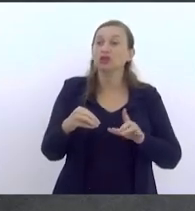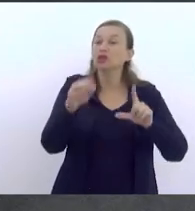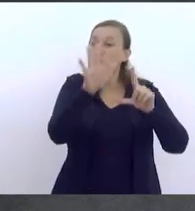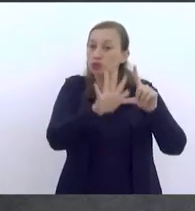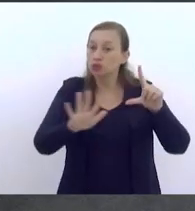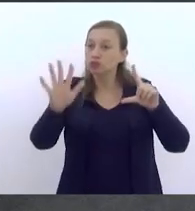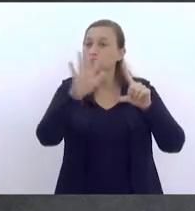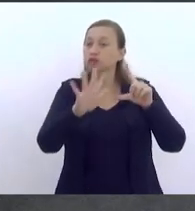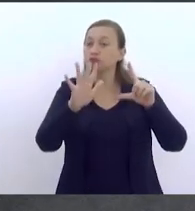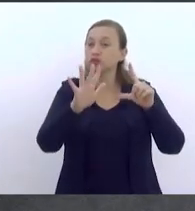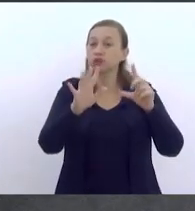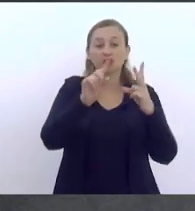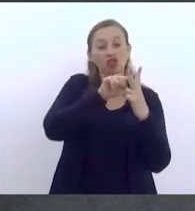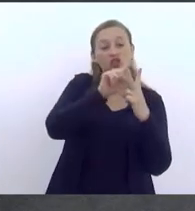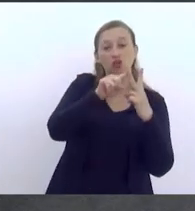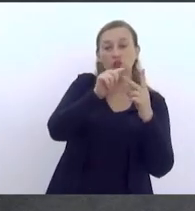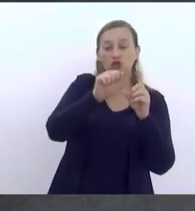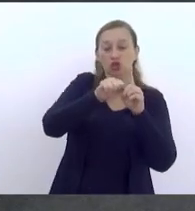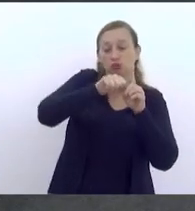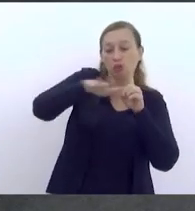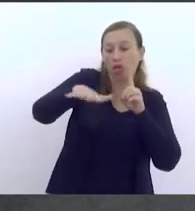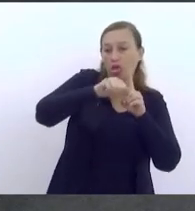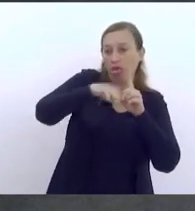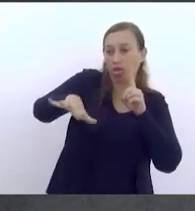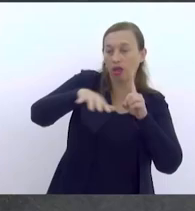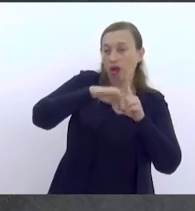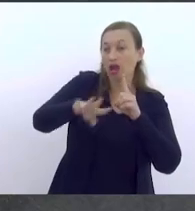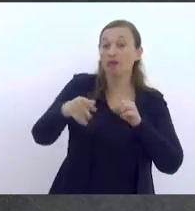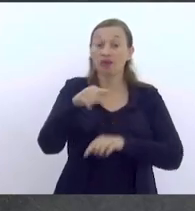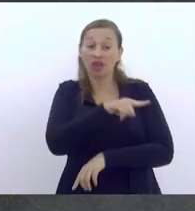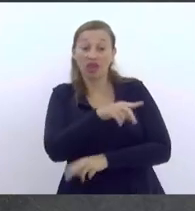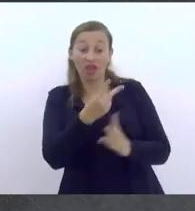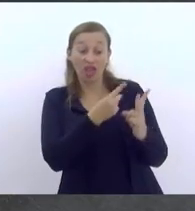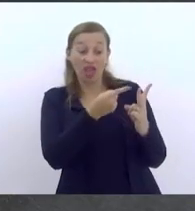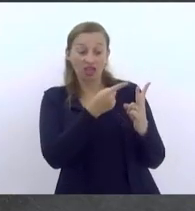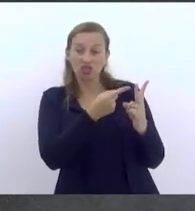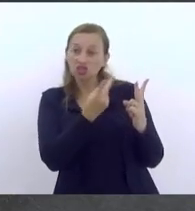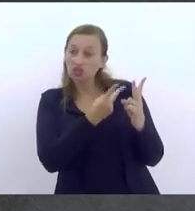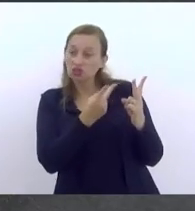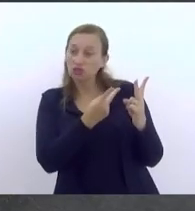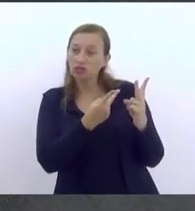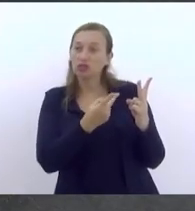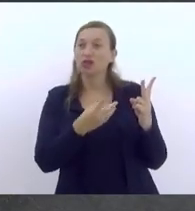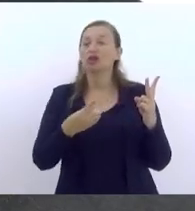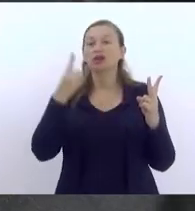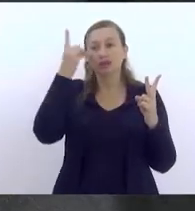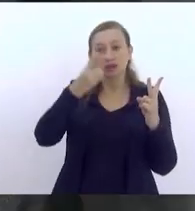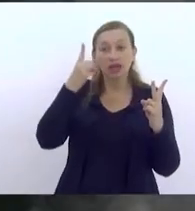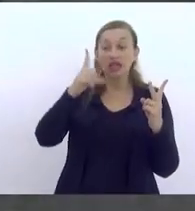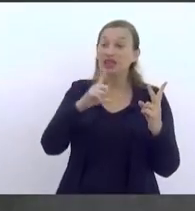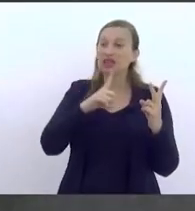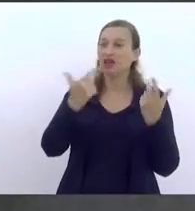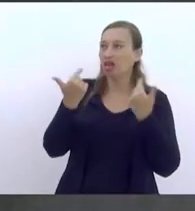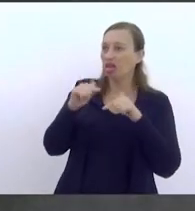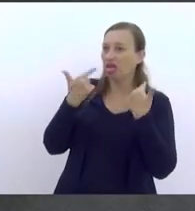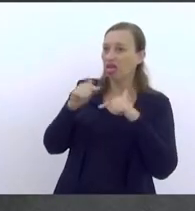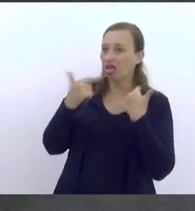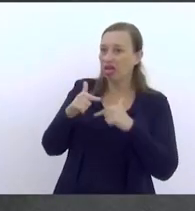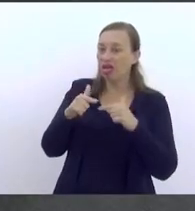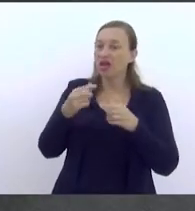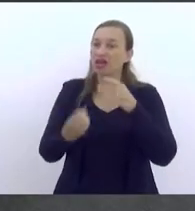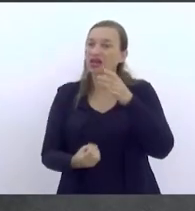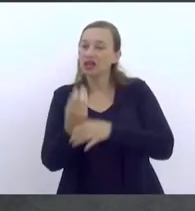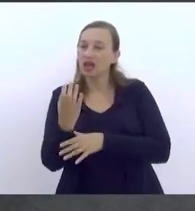blogueiras, porque essas, deputada, elas têm uma coisa engraçada. Elas constituíram uma